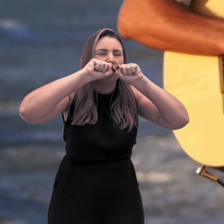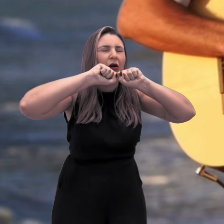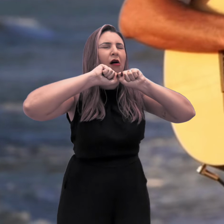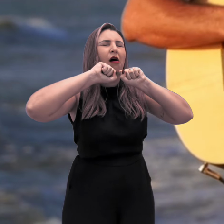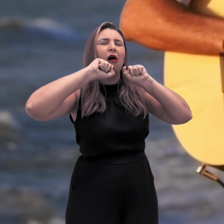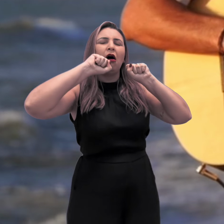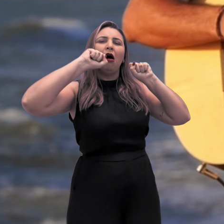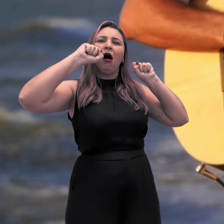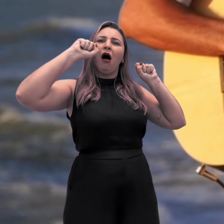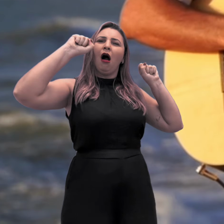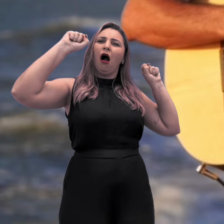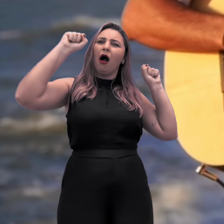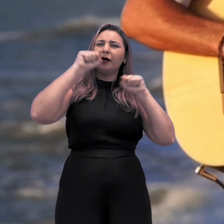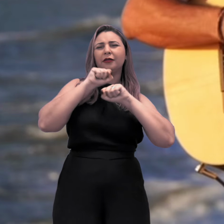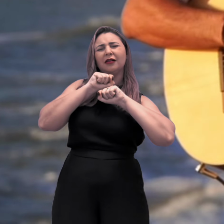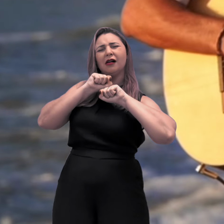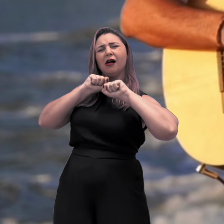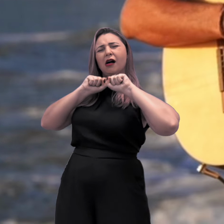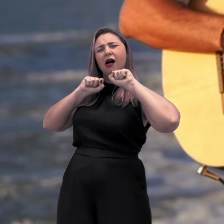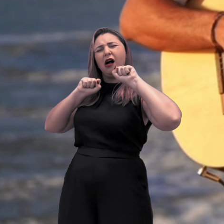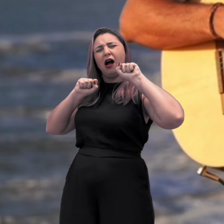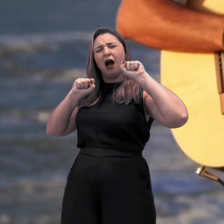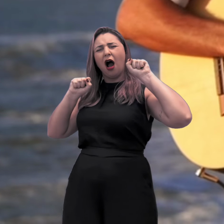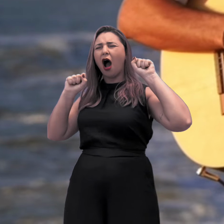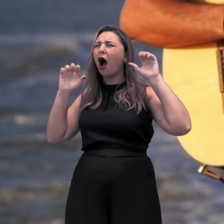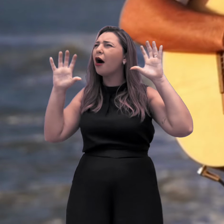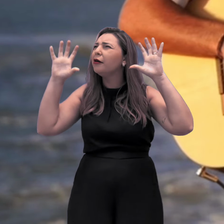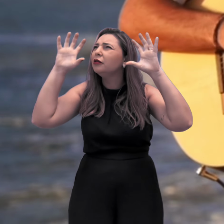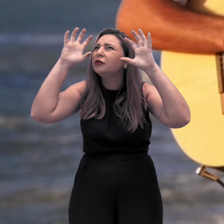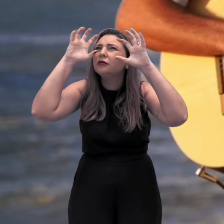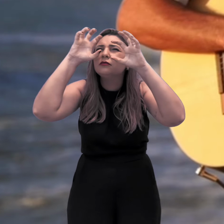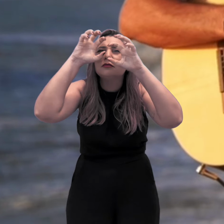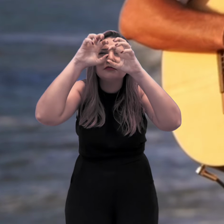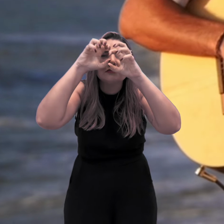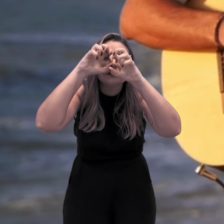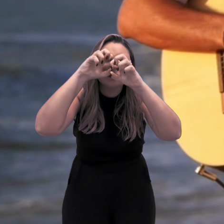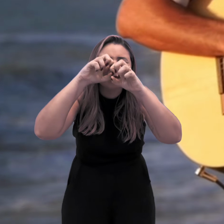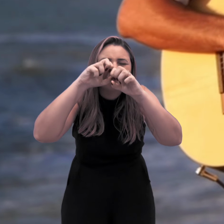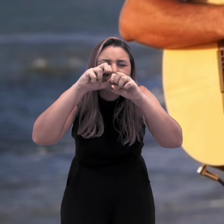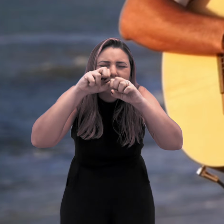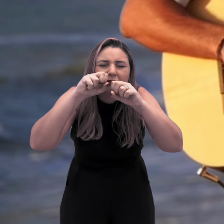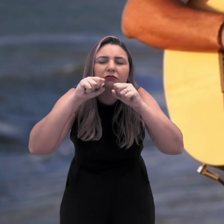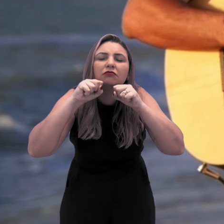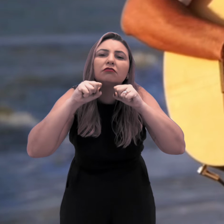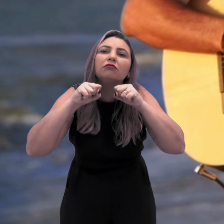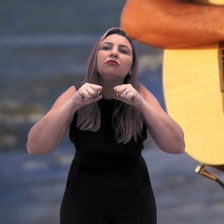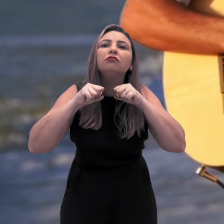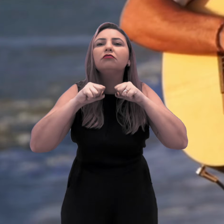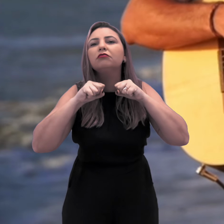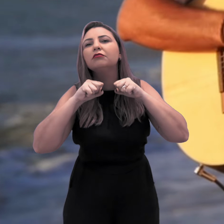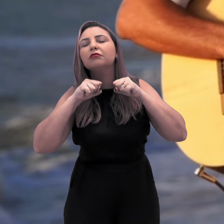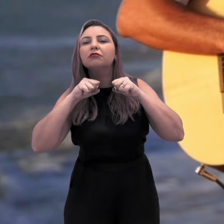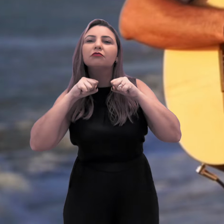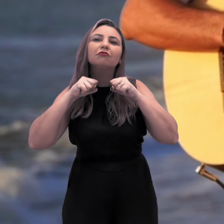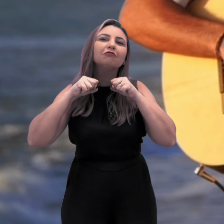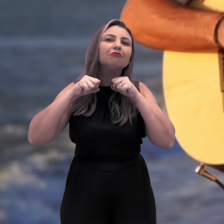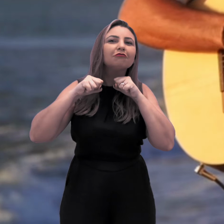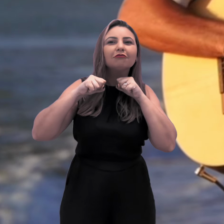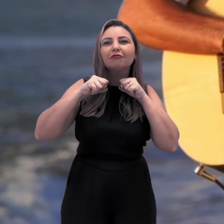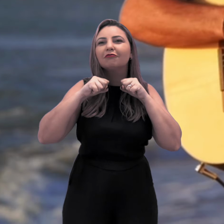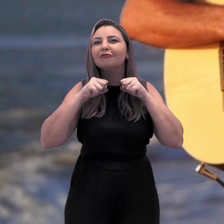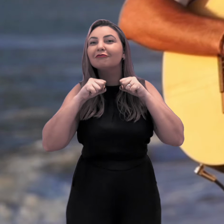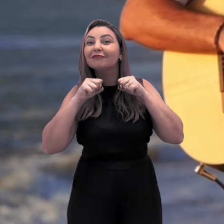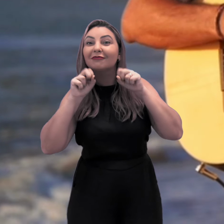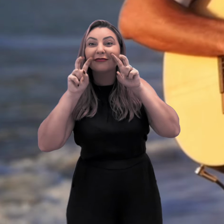Abriu os olhos, mas ainda estava escuro. Ergueu seu